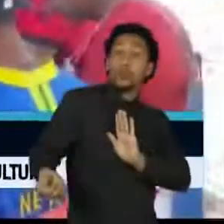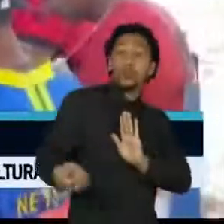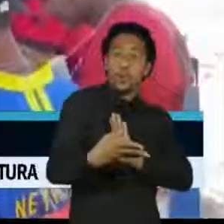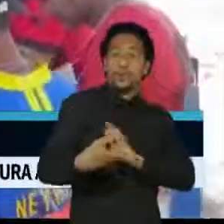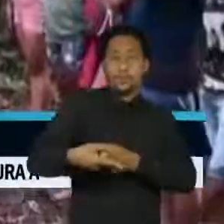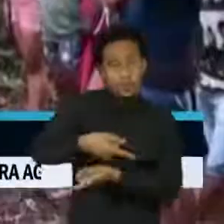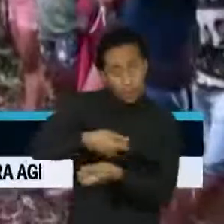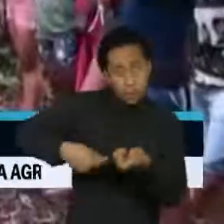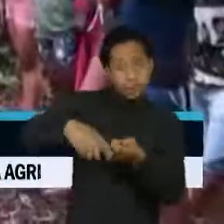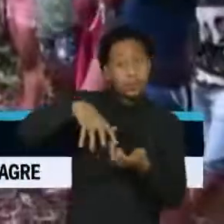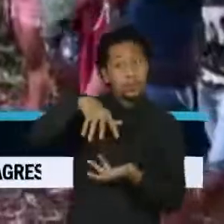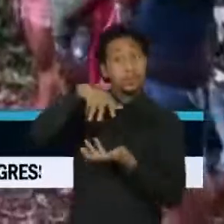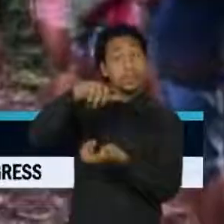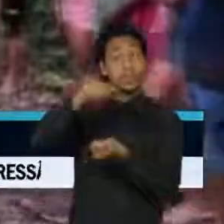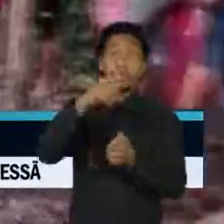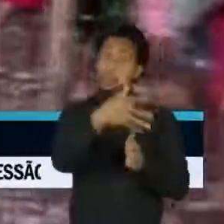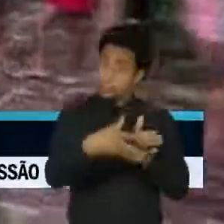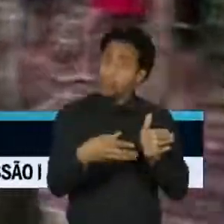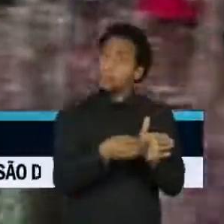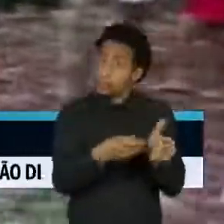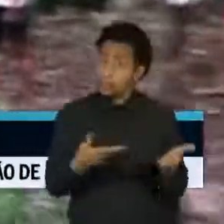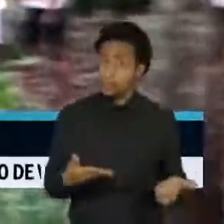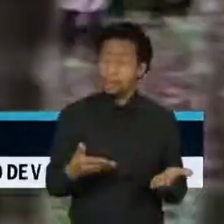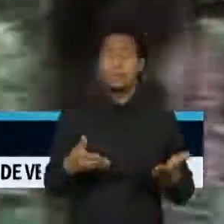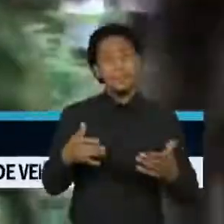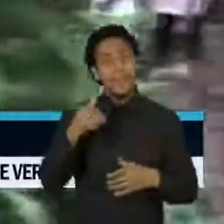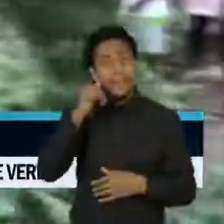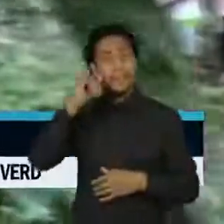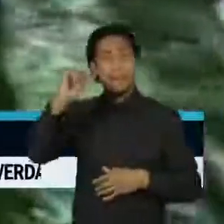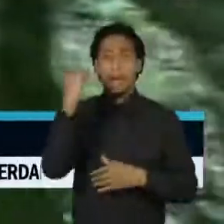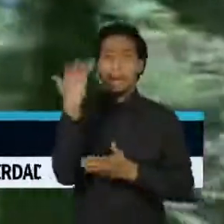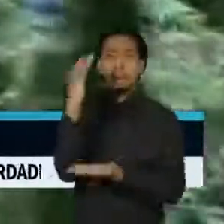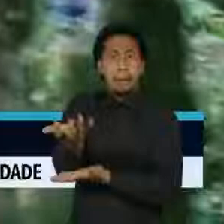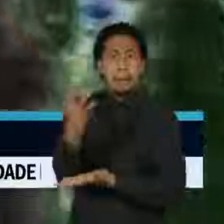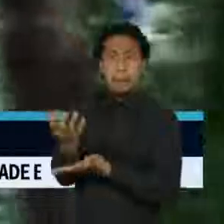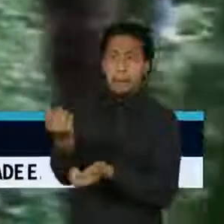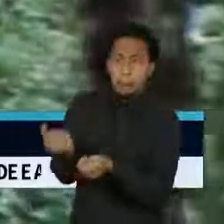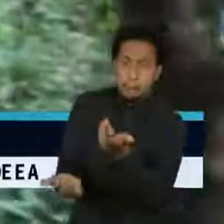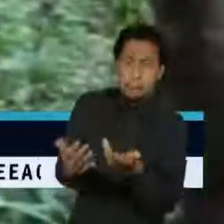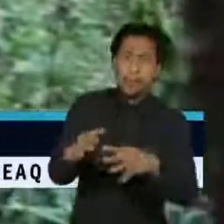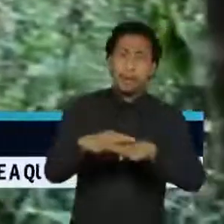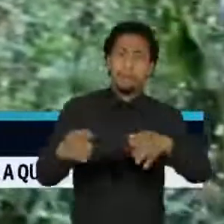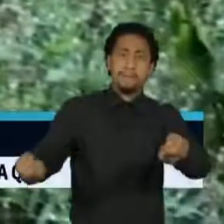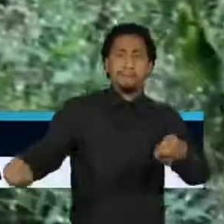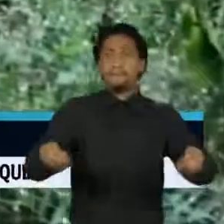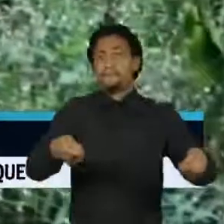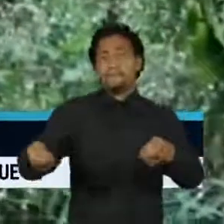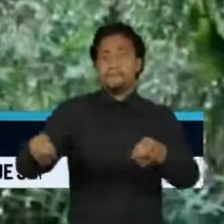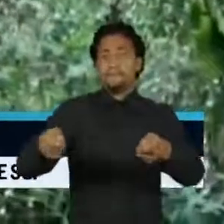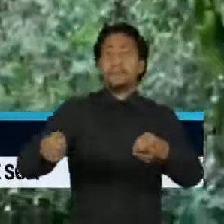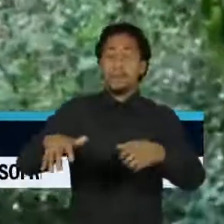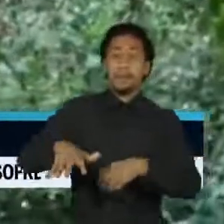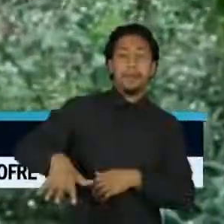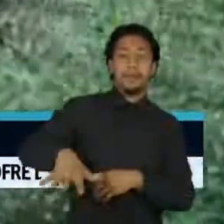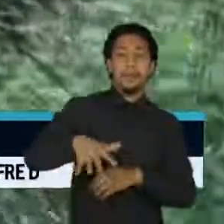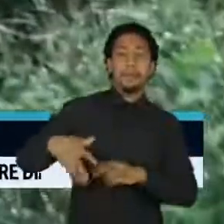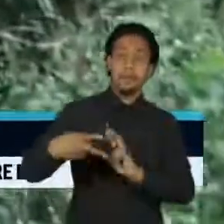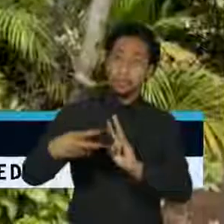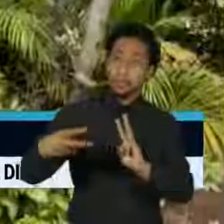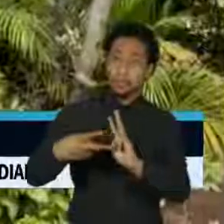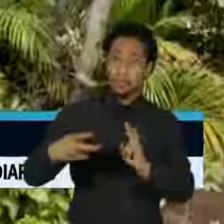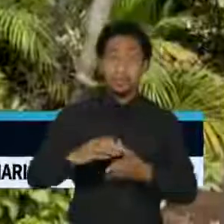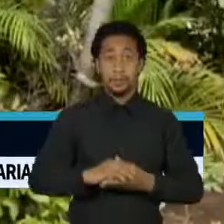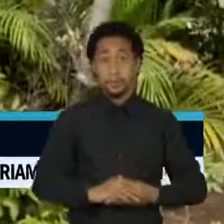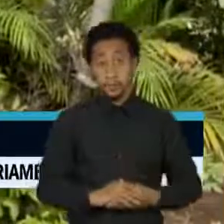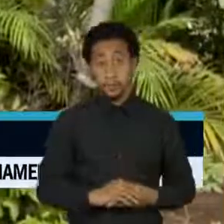para a Amazônia, uma forma de frear atividades nocivas, como o garimpo ilegal em terras indígenas. A